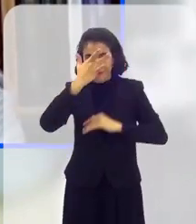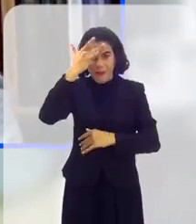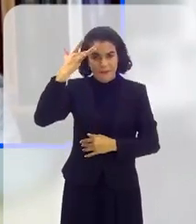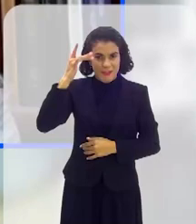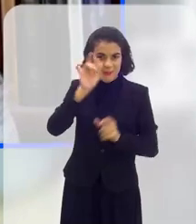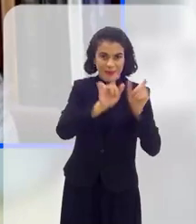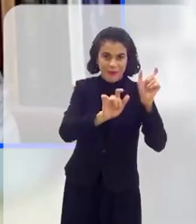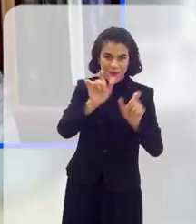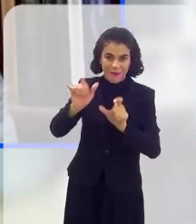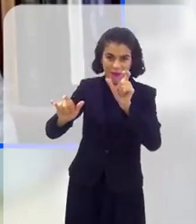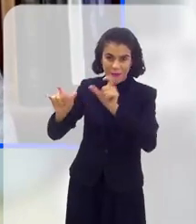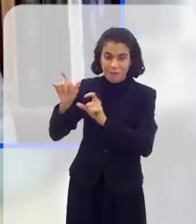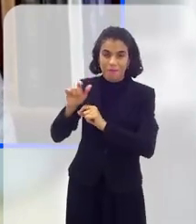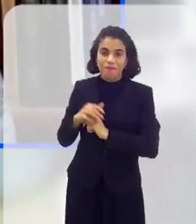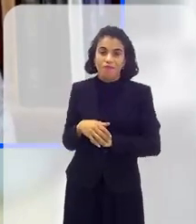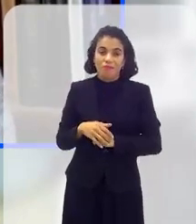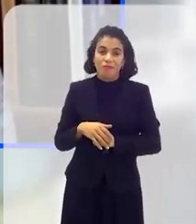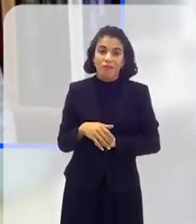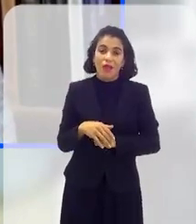imagine a pessoa, né? Então,